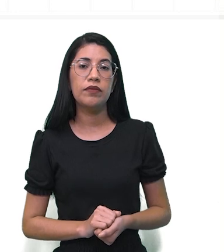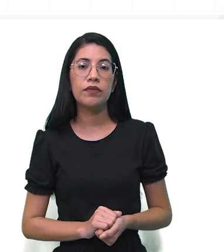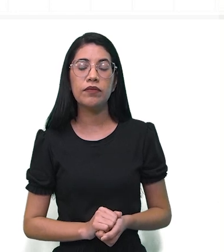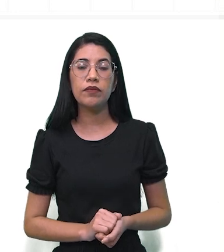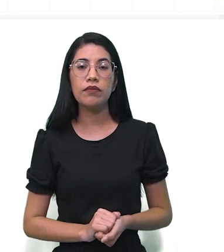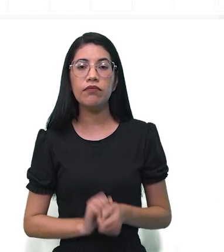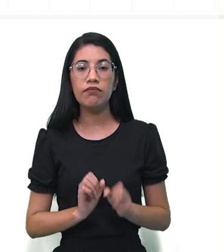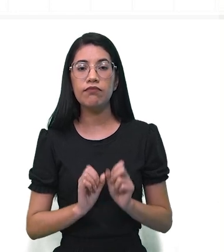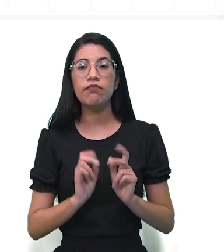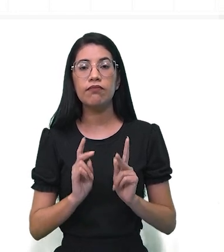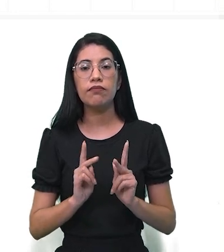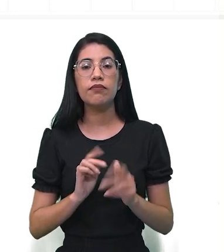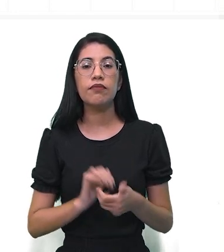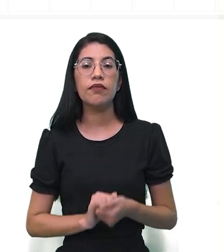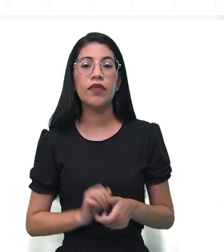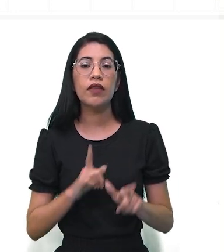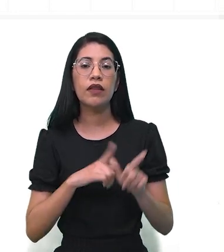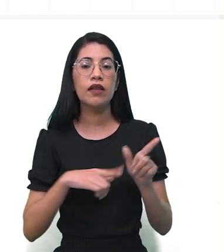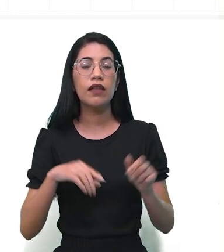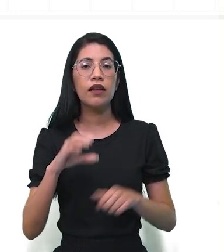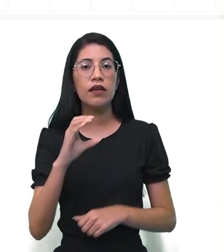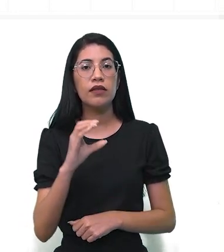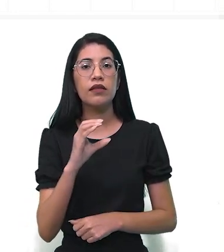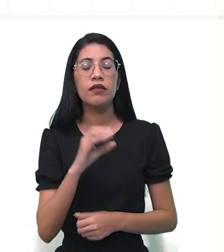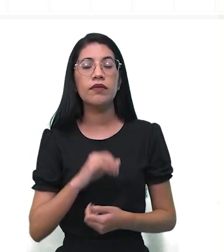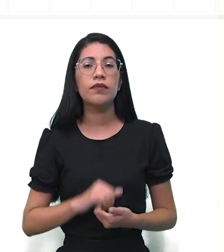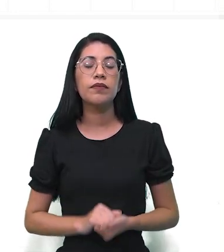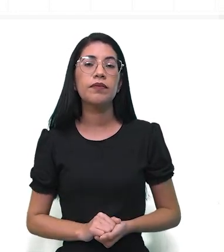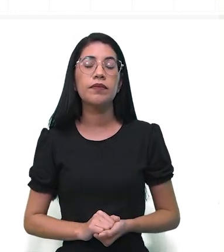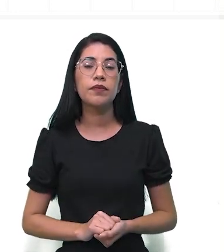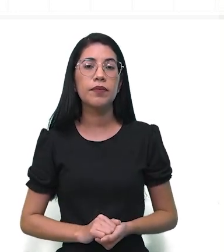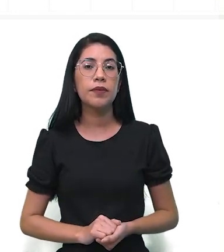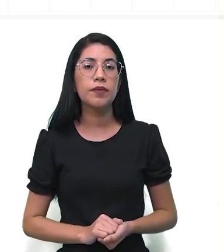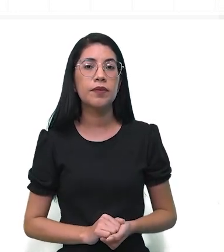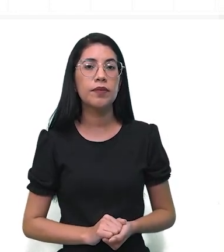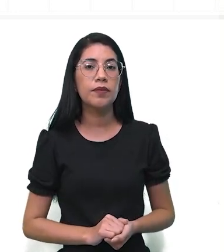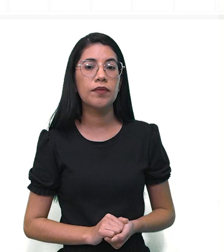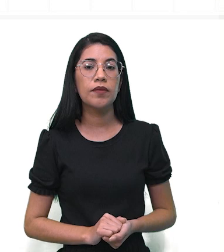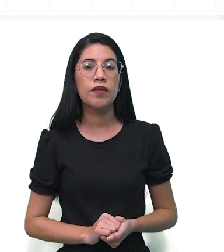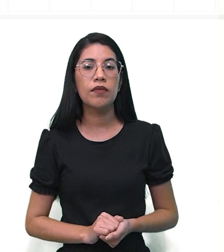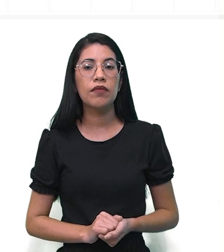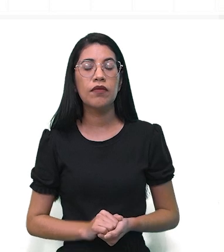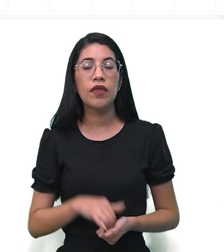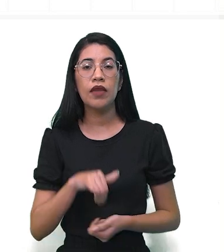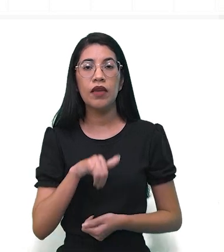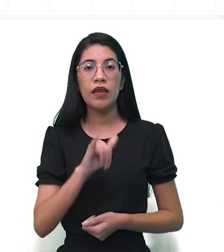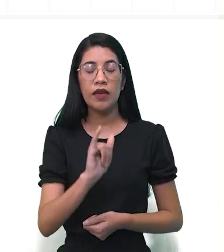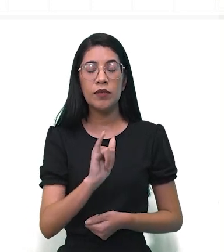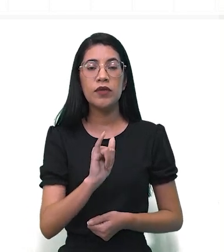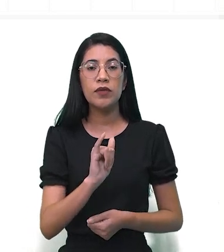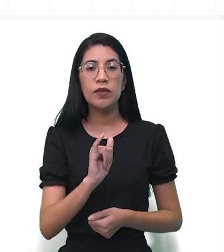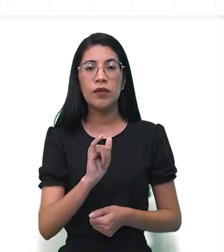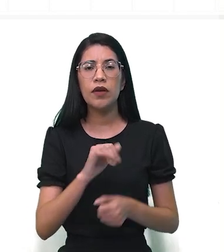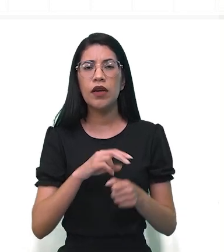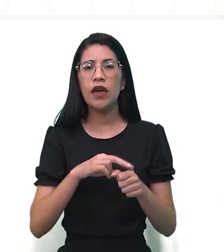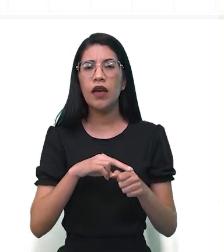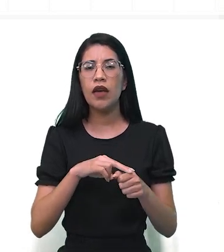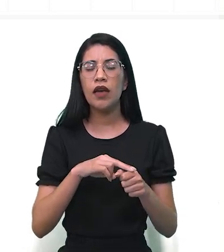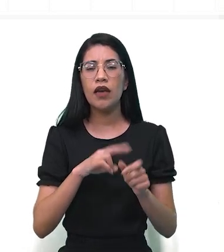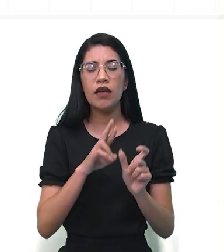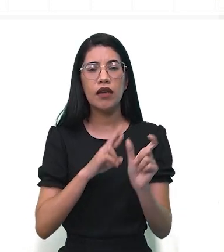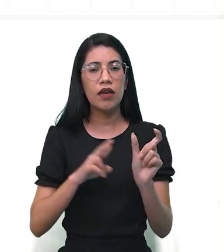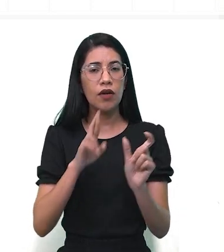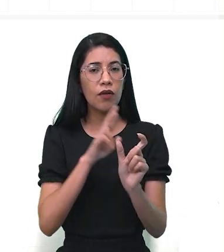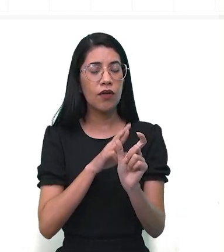bem? Tranquilo? Olha a letra C. Na letra C, eu tenho o y, ele é uma incógnita ou ele